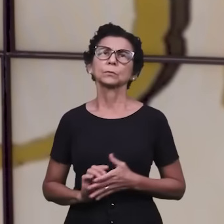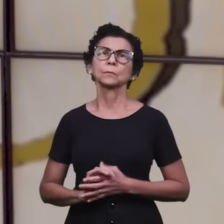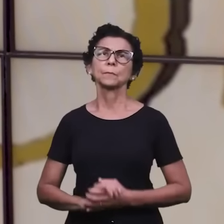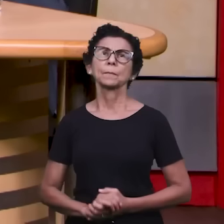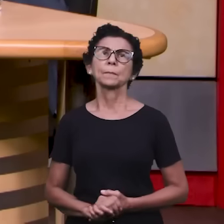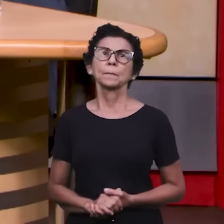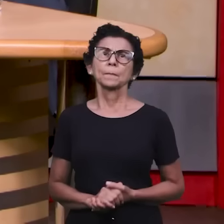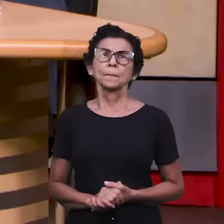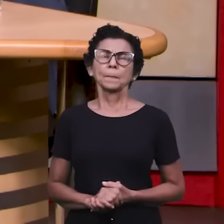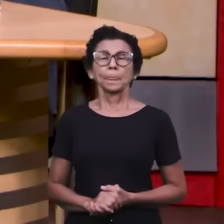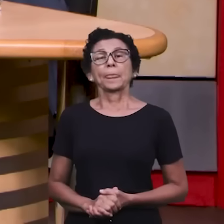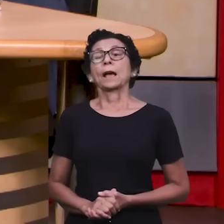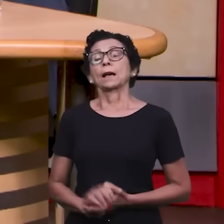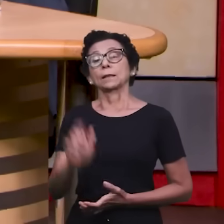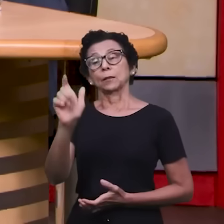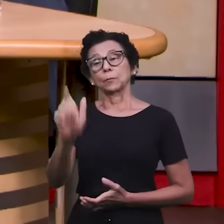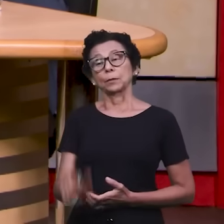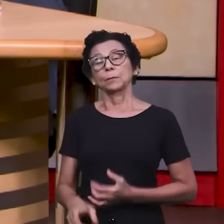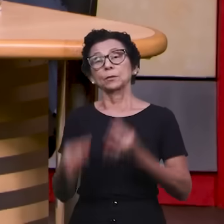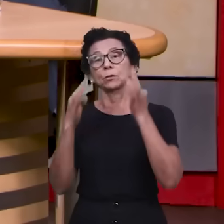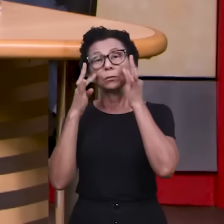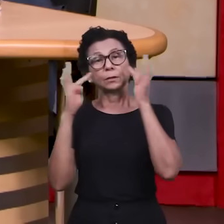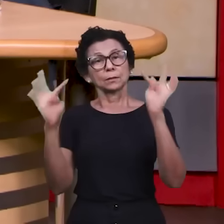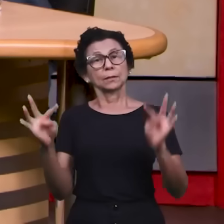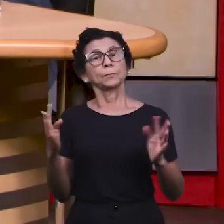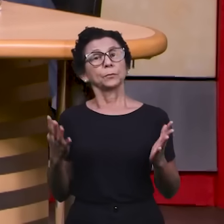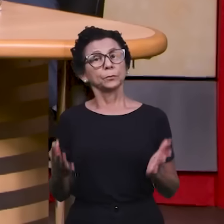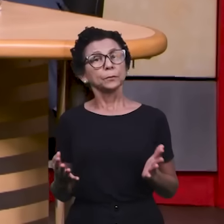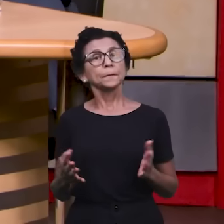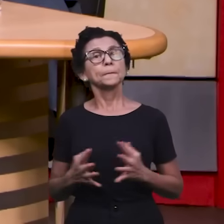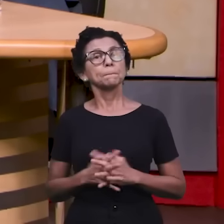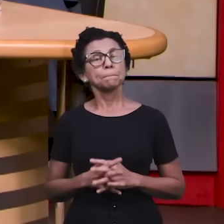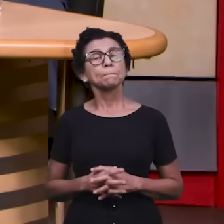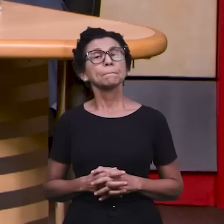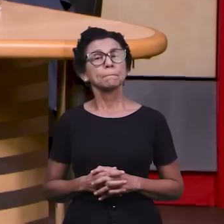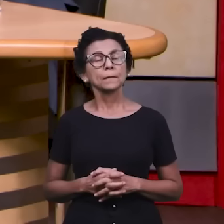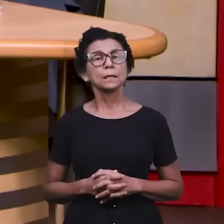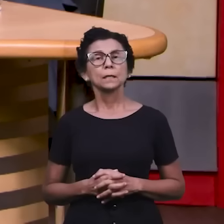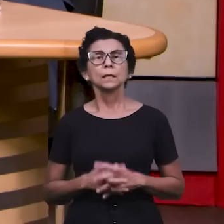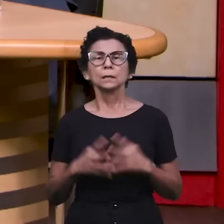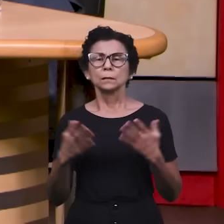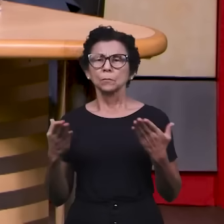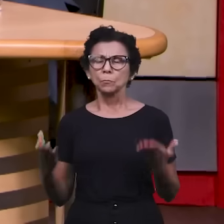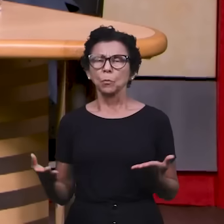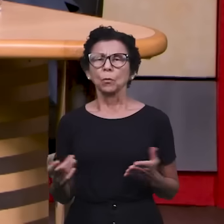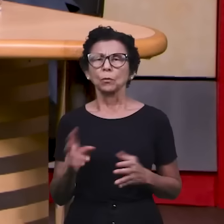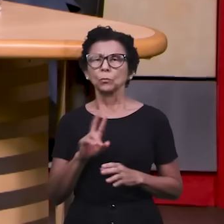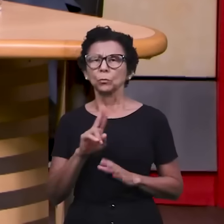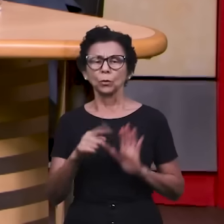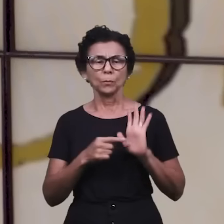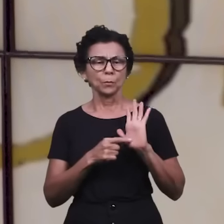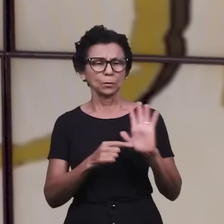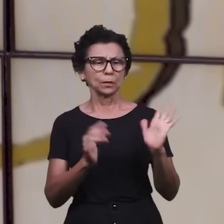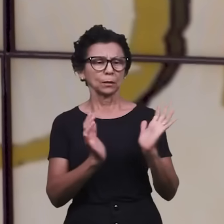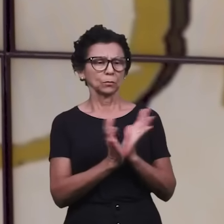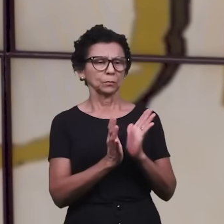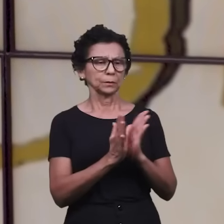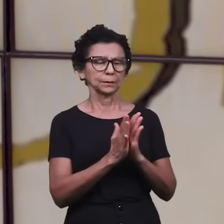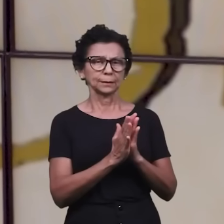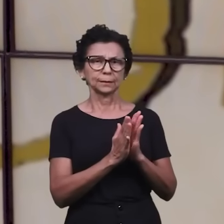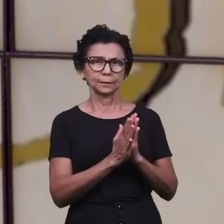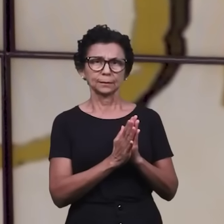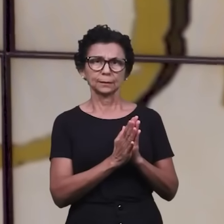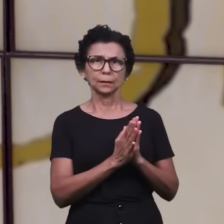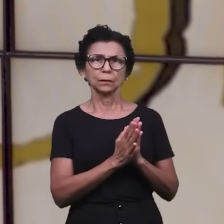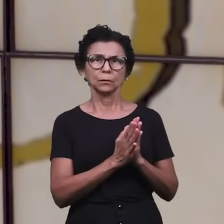próprio testemunho da pessoa tem que ser avaliado. O próprio testemunho, toda a parte, ele pode apresentar esse nome na obsessão para que esse dom